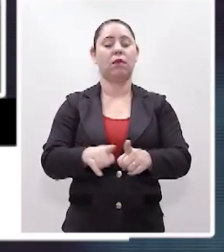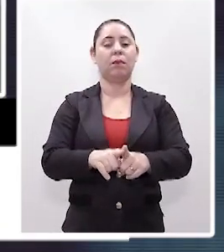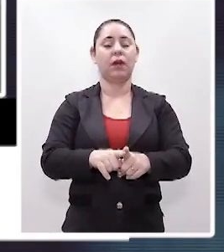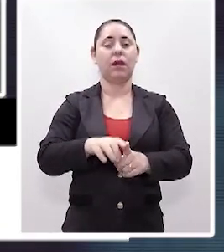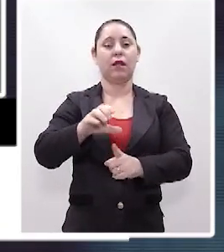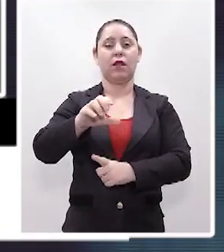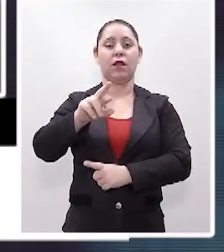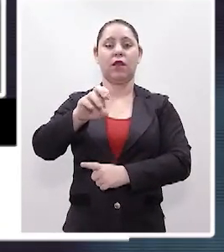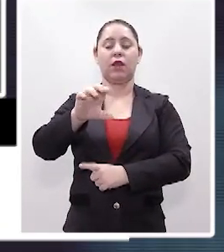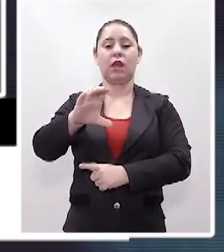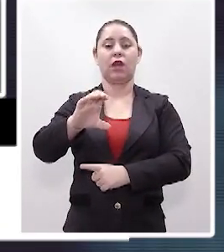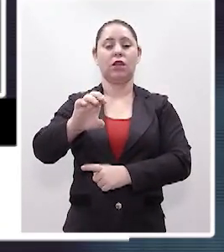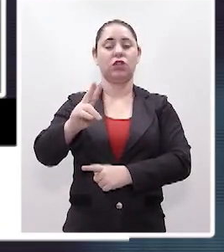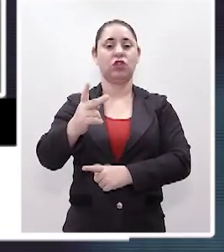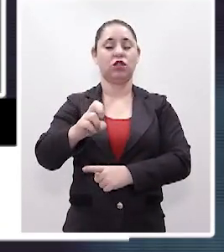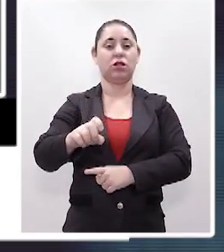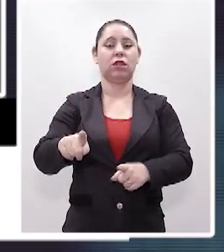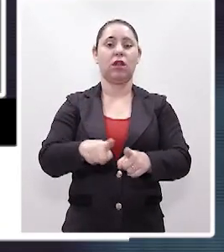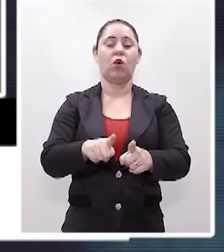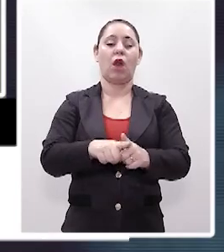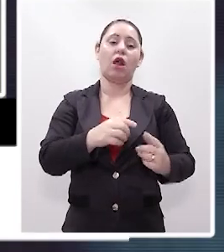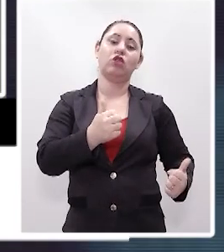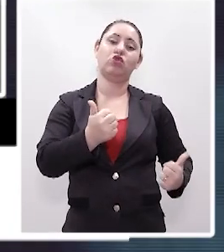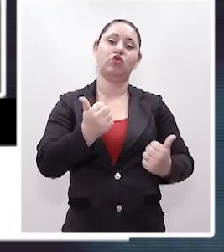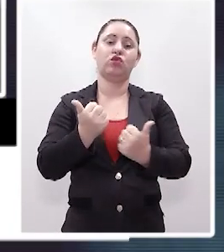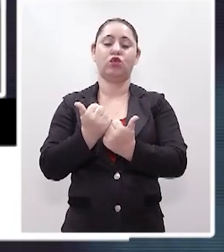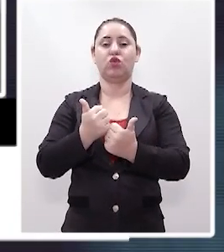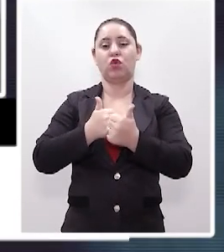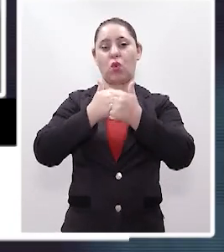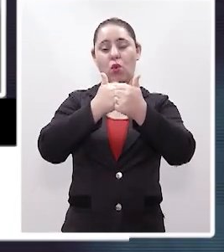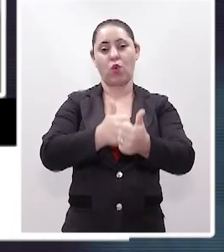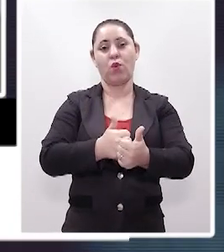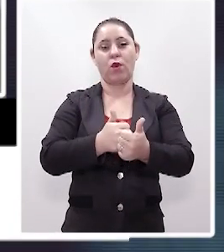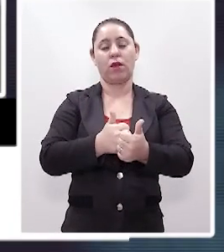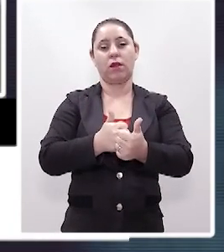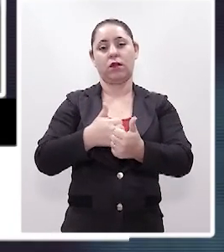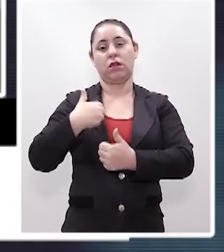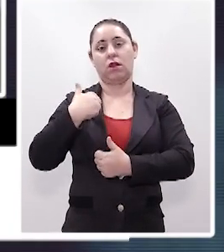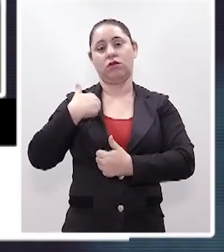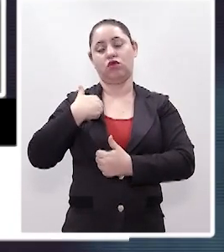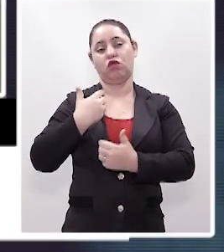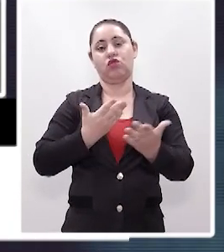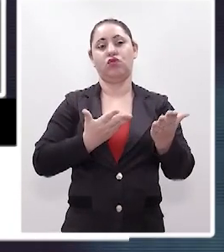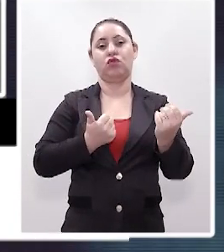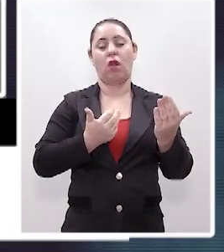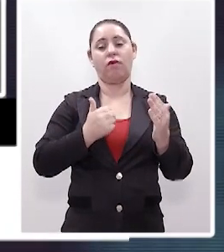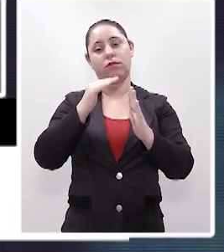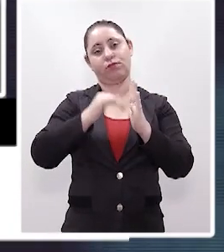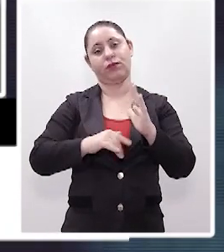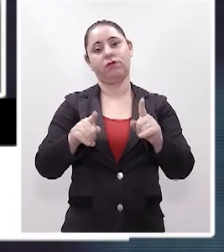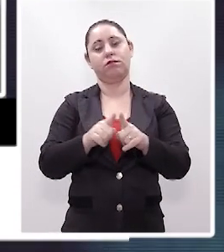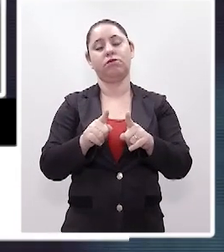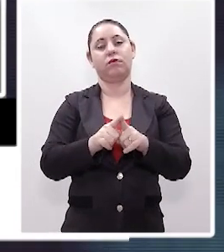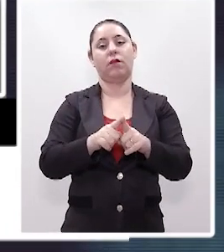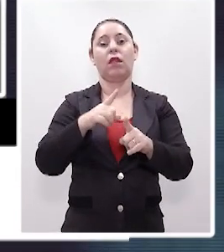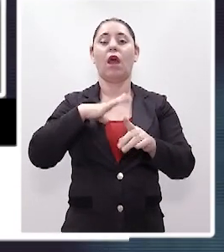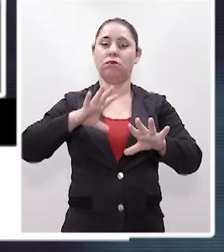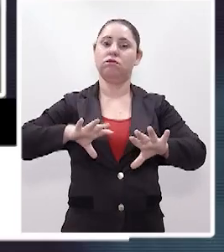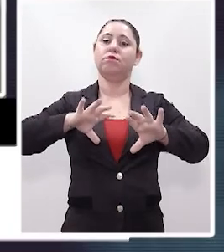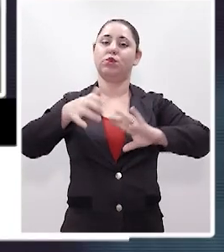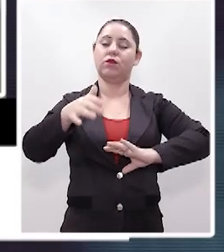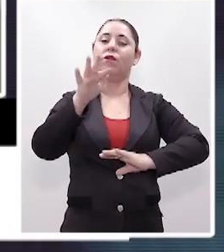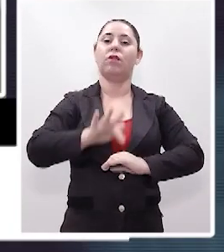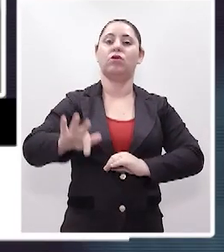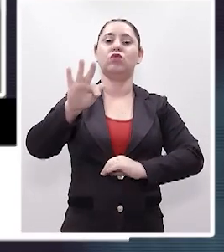em creches, que auxiliam, são os auxiliares, né, que são menores, são mais jovens, vamos dizer assim, e tem aqueles